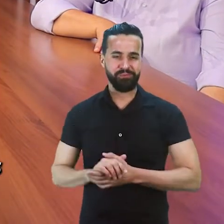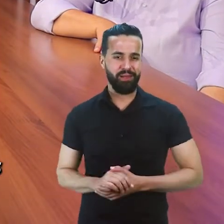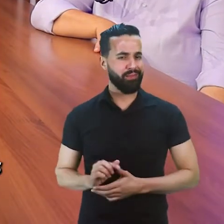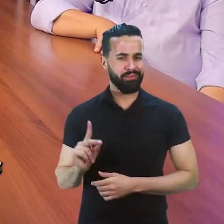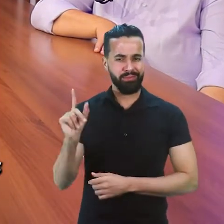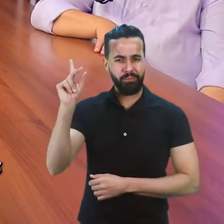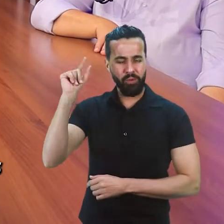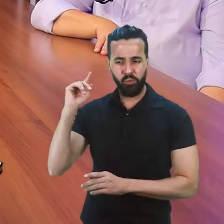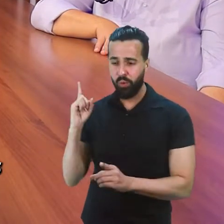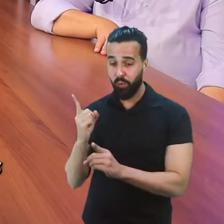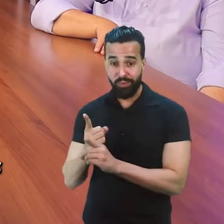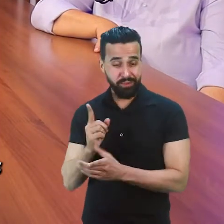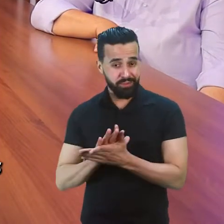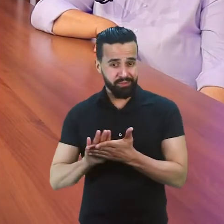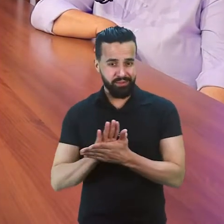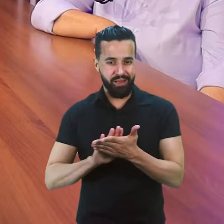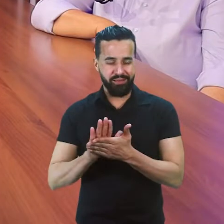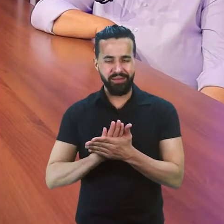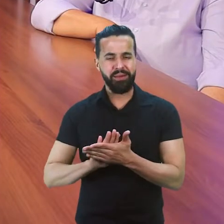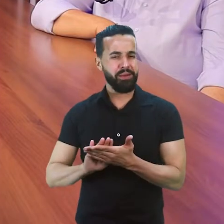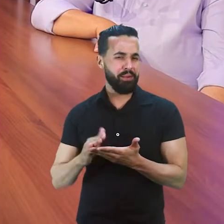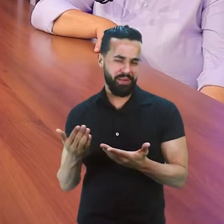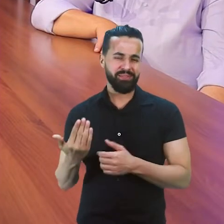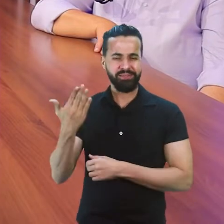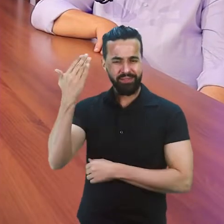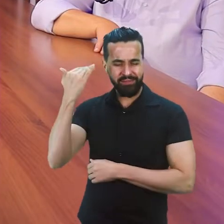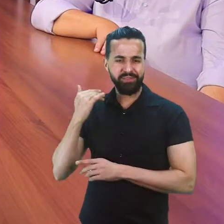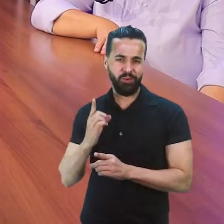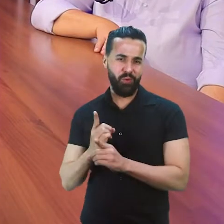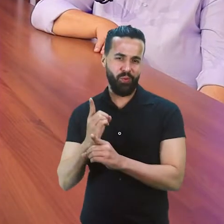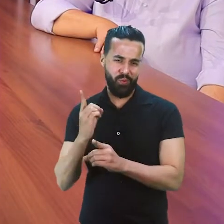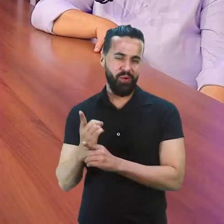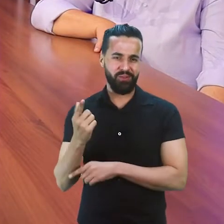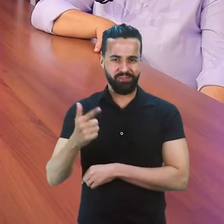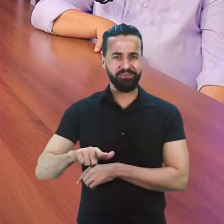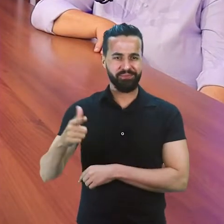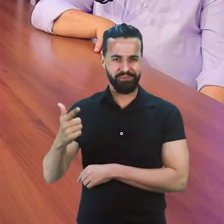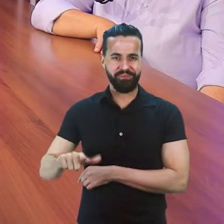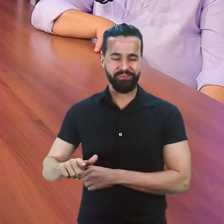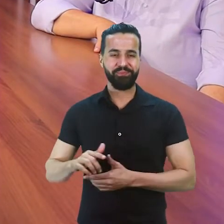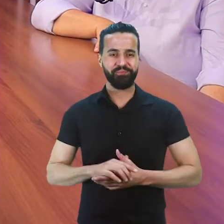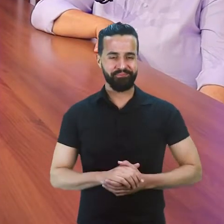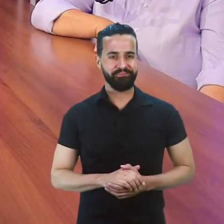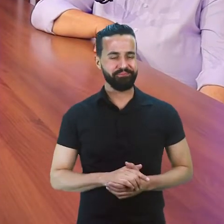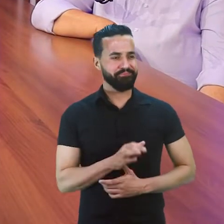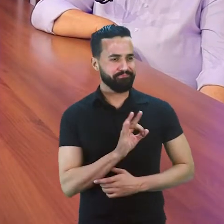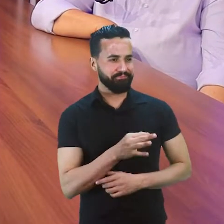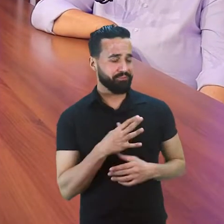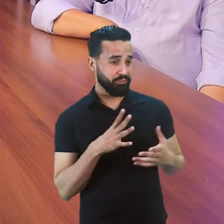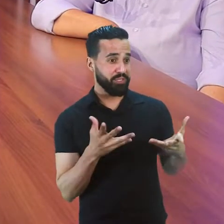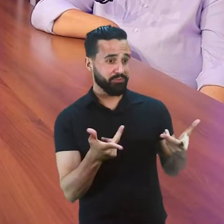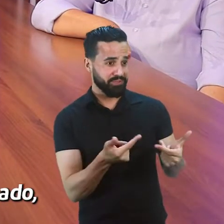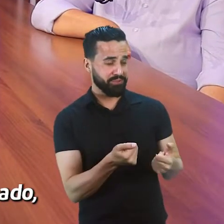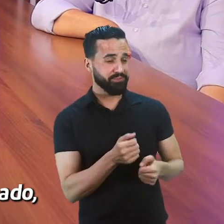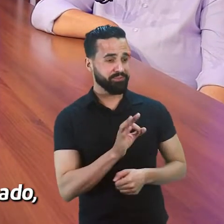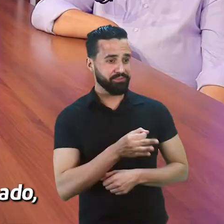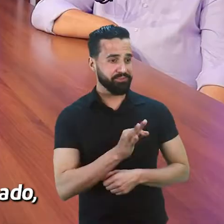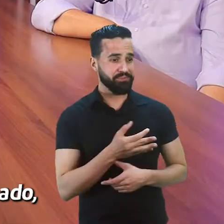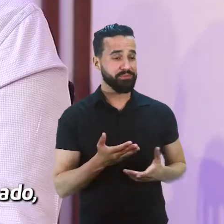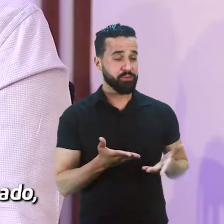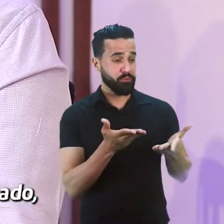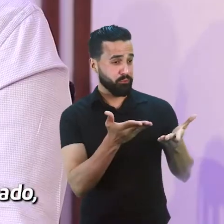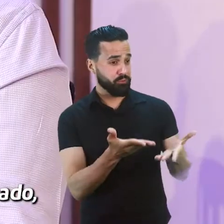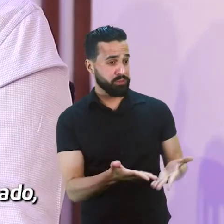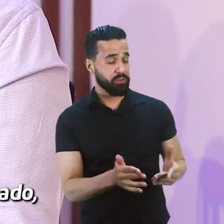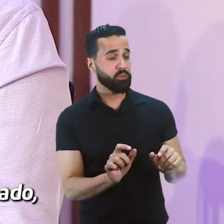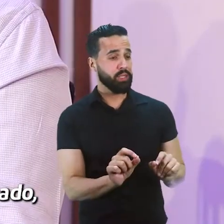se encontrou várias vezes depois que eu saí de lá. Mas maravilha. Mas, Herbert, você não estava numa situação boa, porque eu